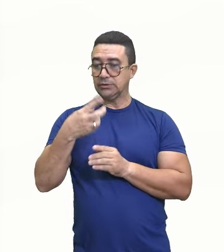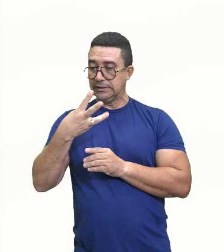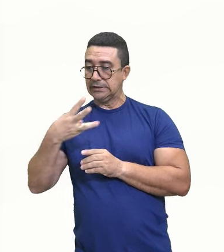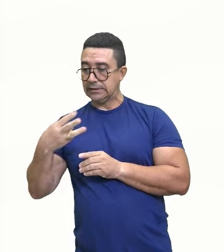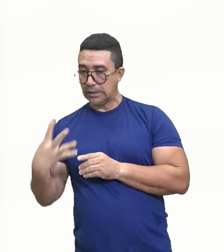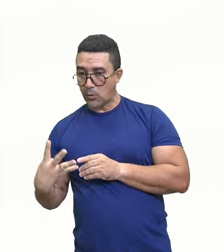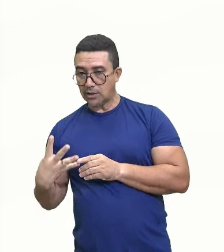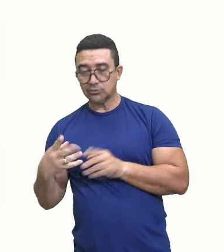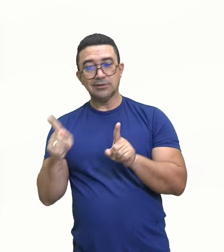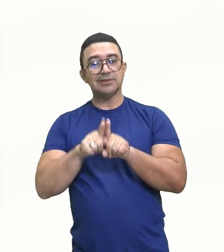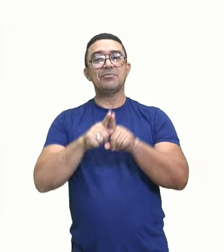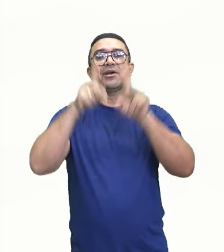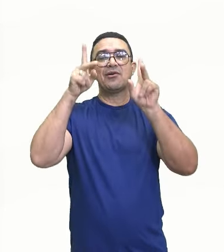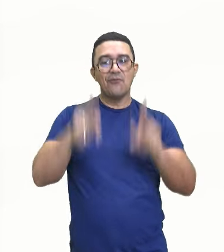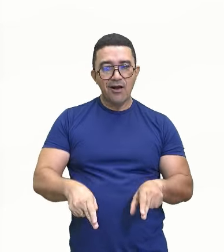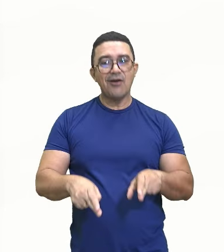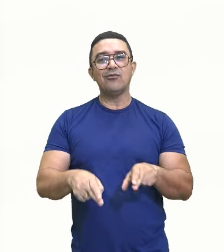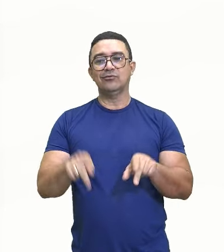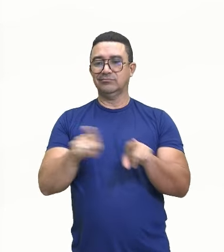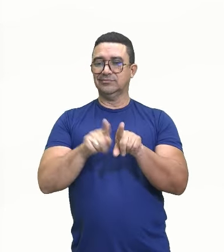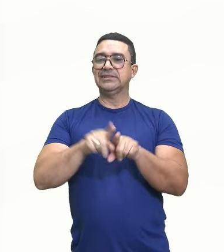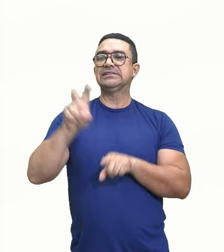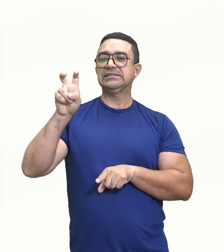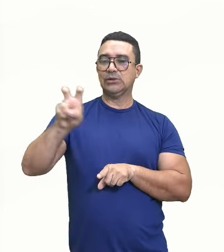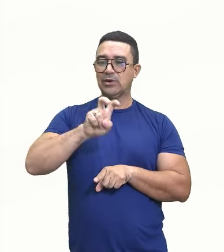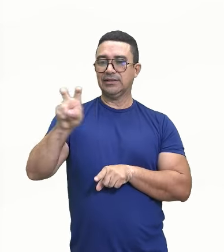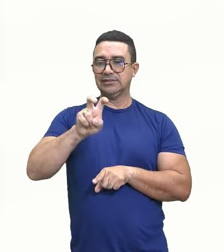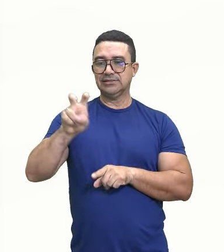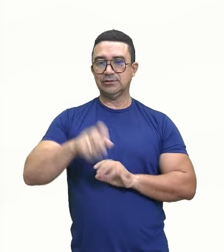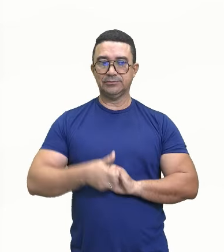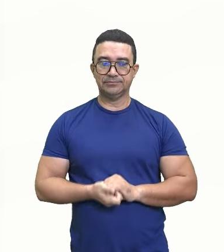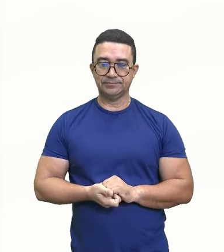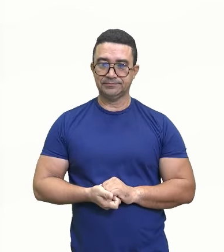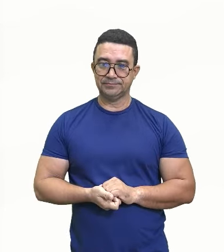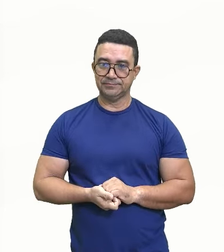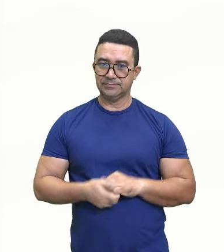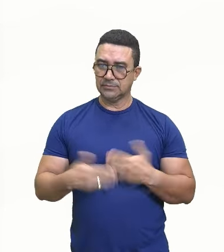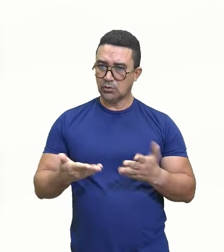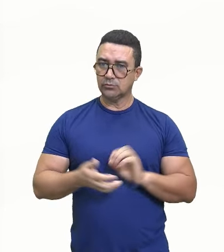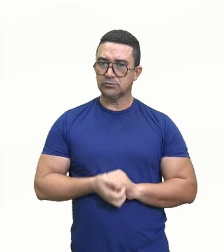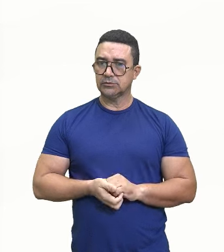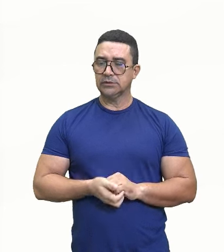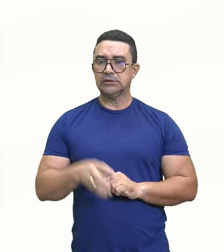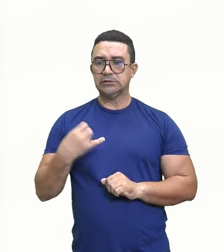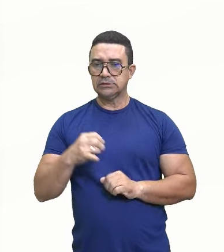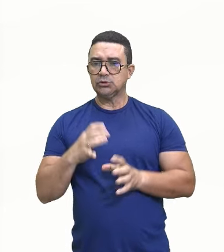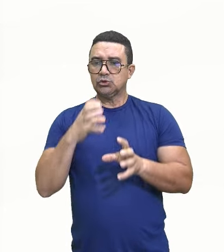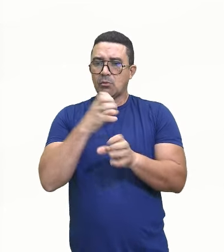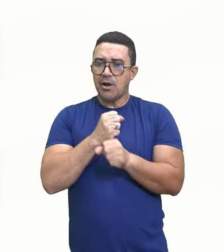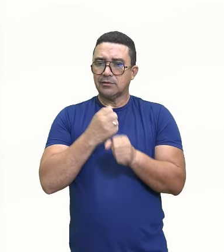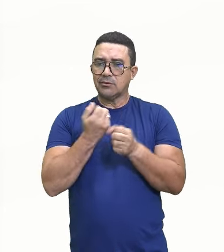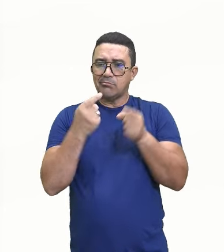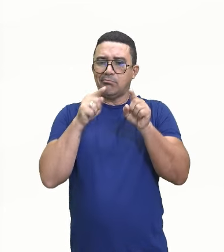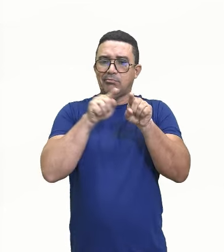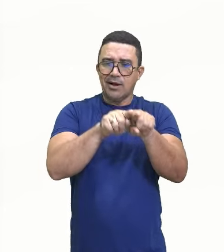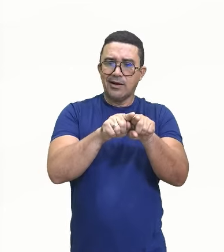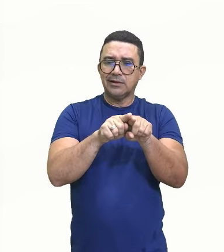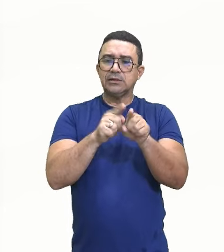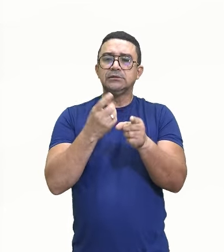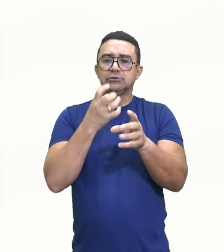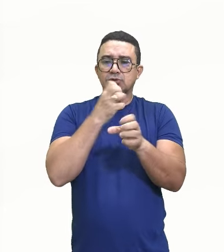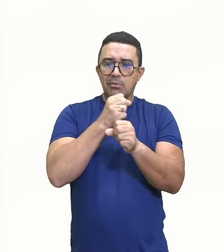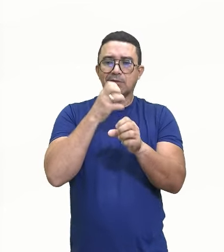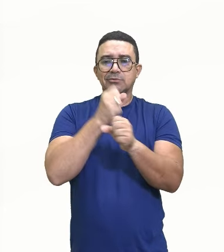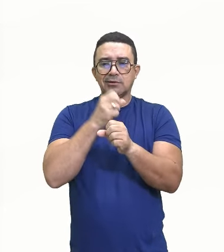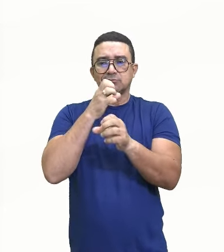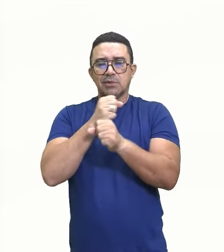dois também eu vou ter o mesmo valor, 55. Ou seja, se eu for somar aí aos pares, significa que